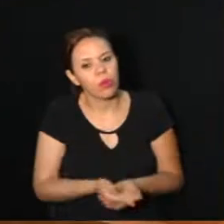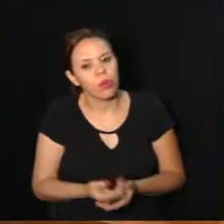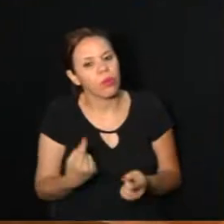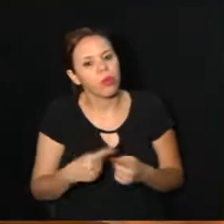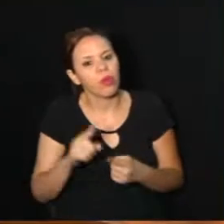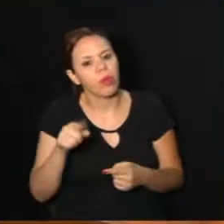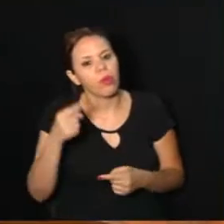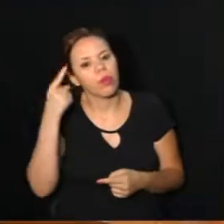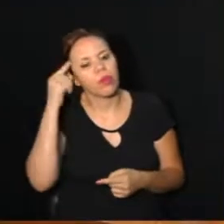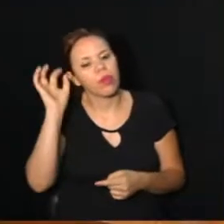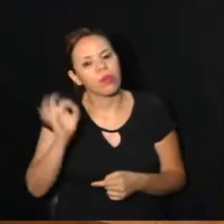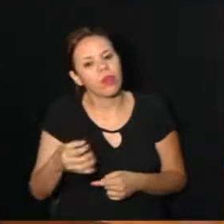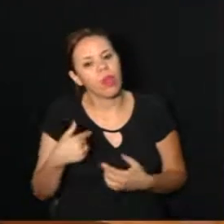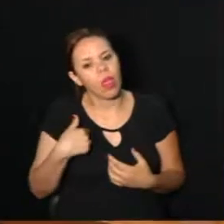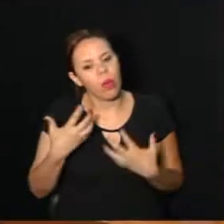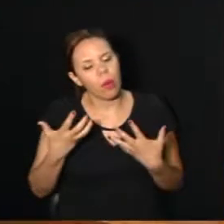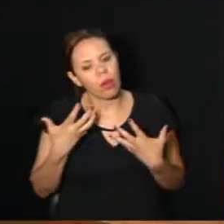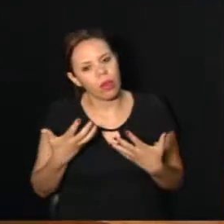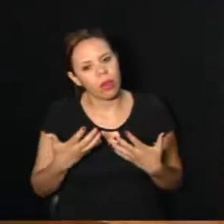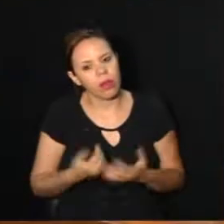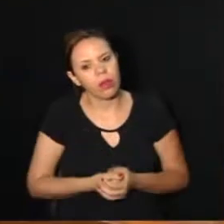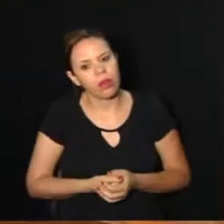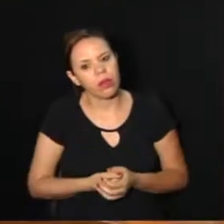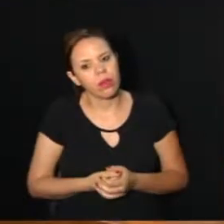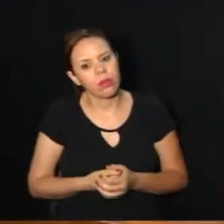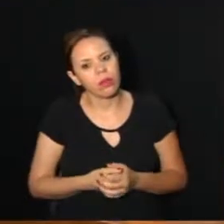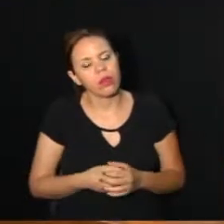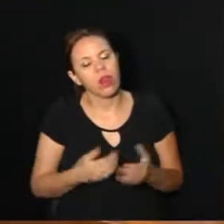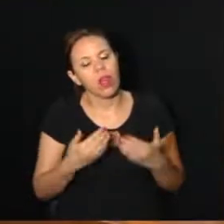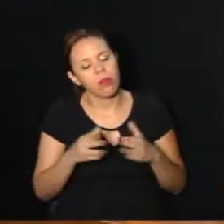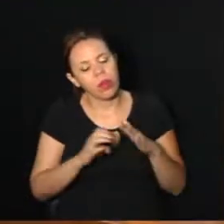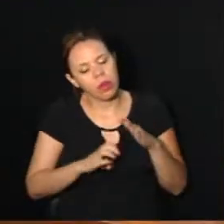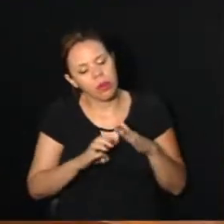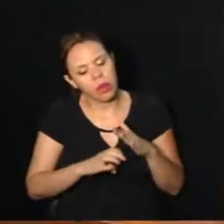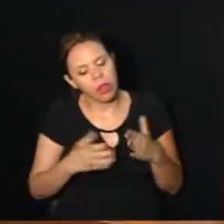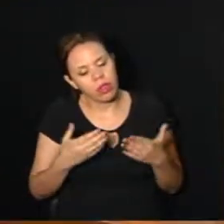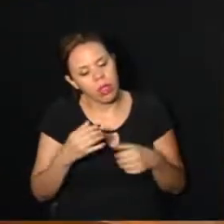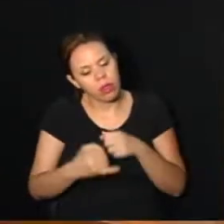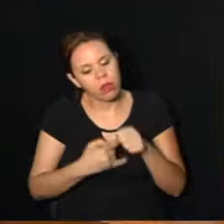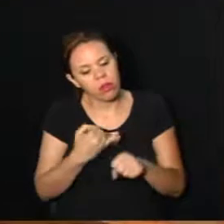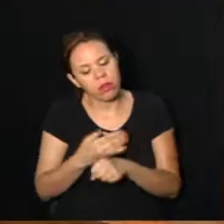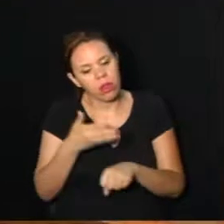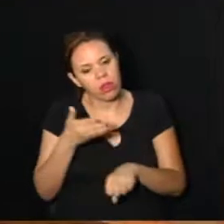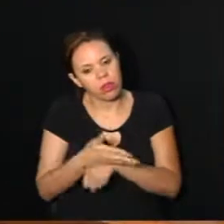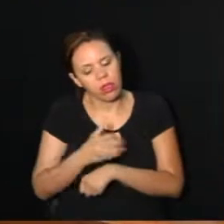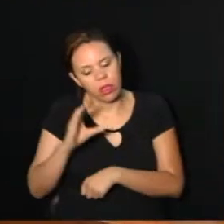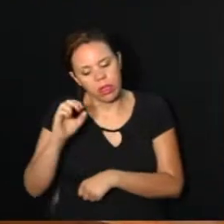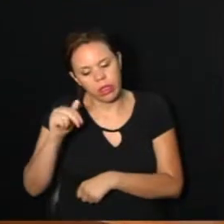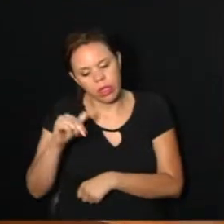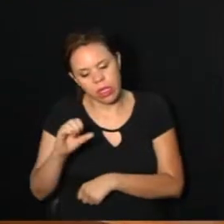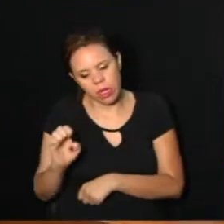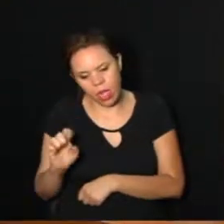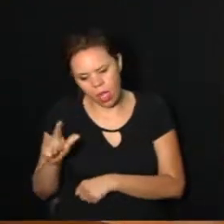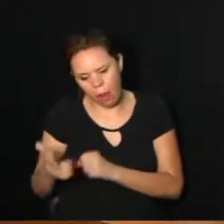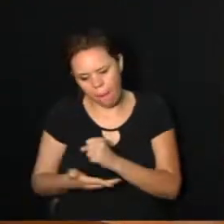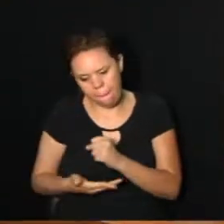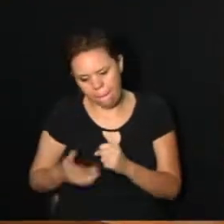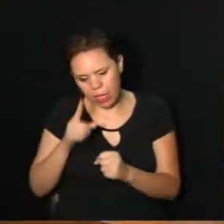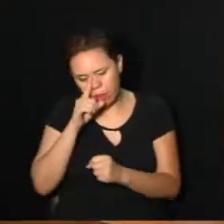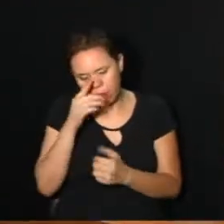ideal seria, eu quero empreender, entro no site, olho meu KNAI é baixo